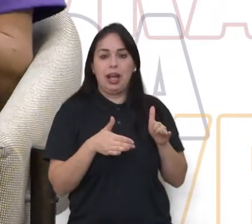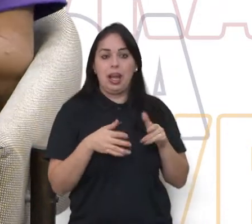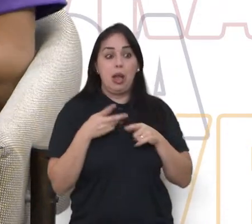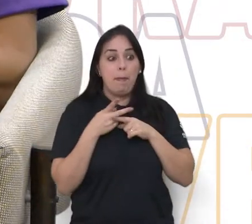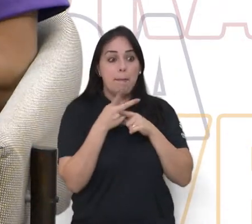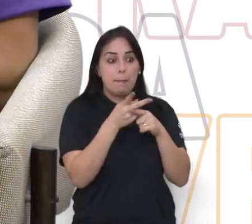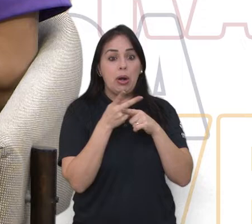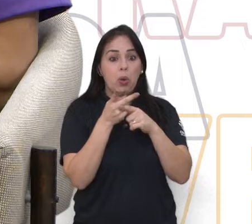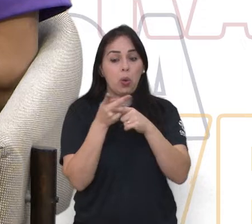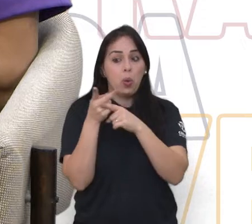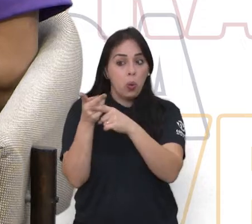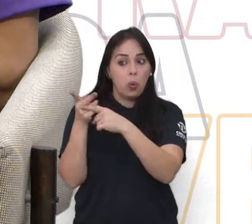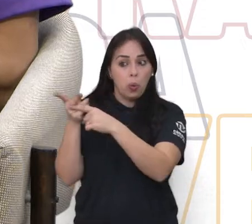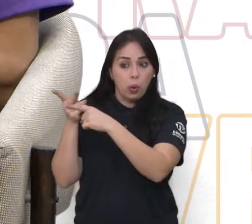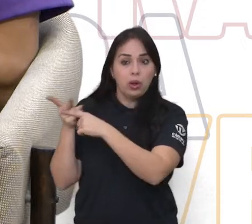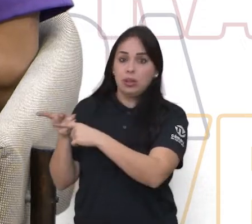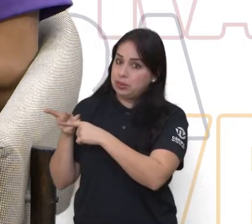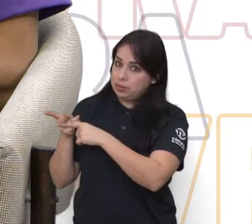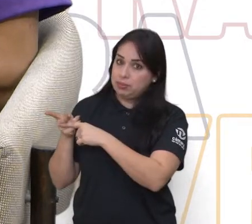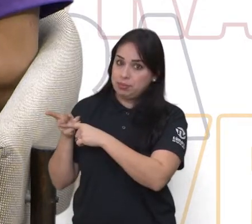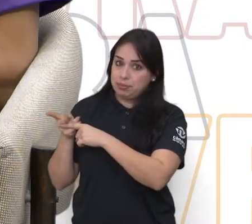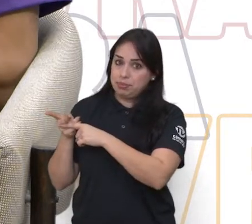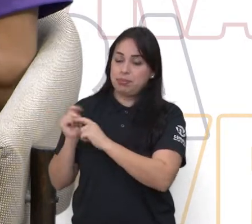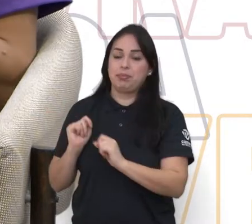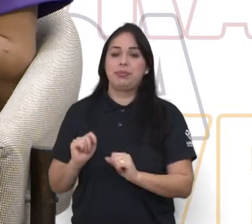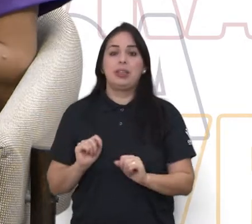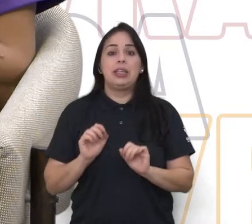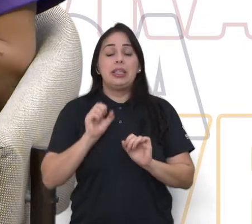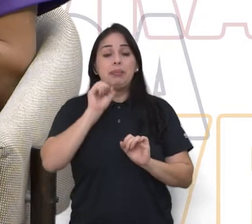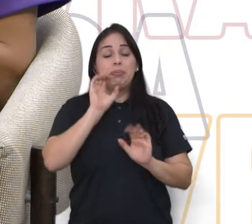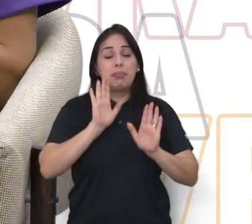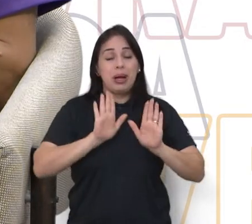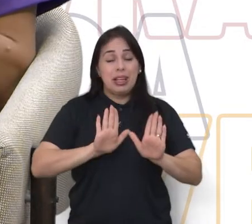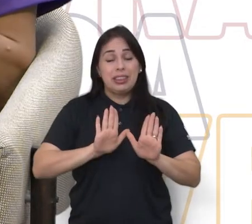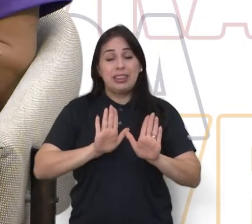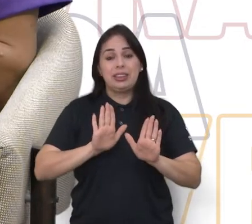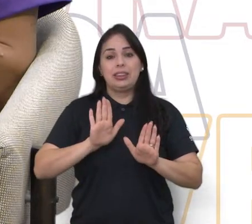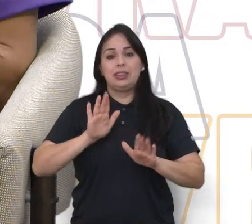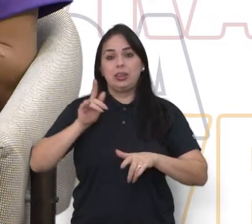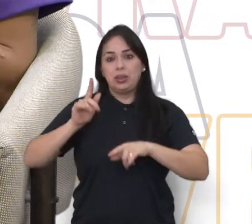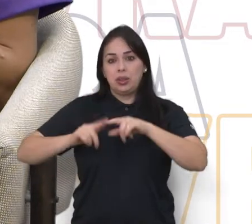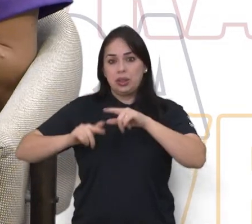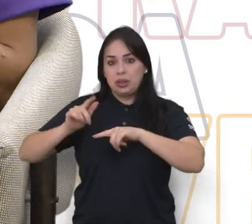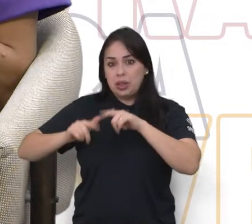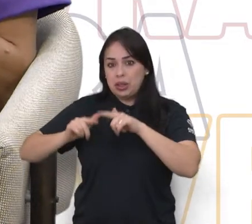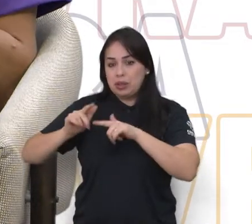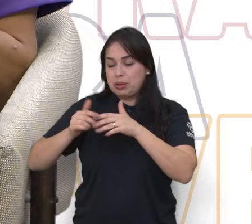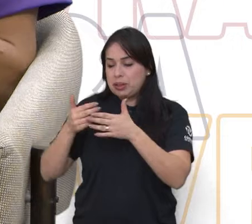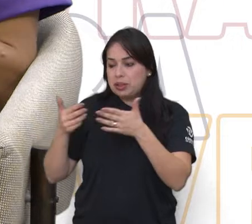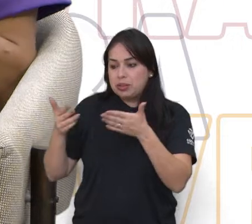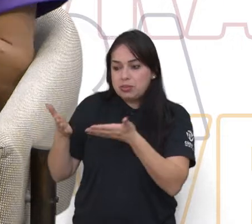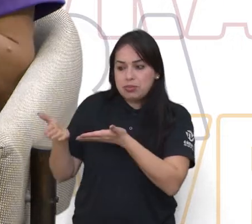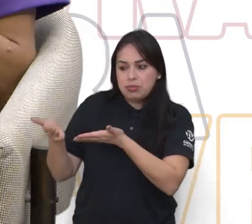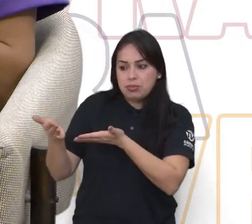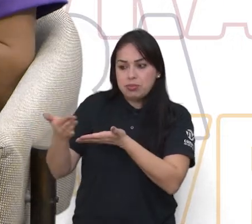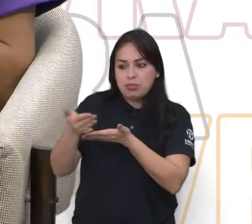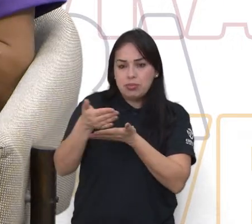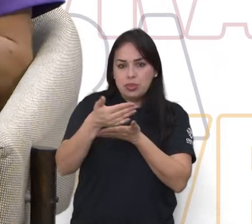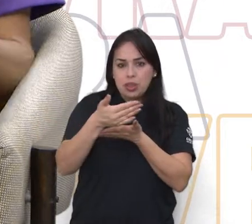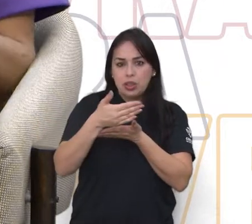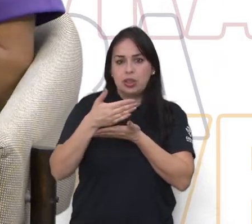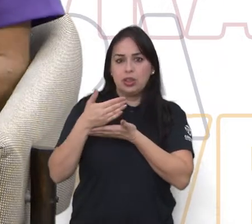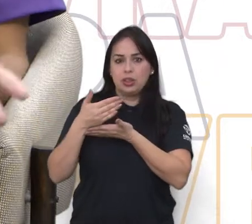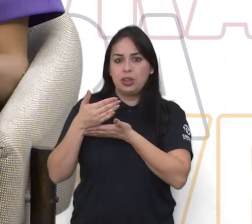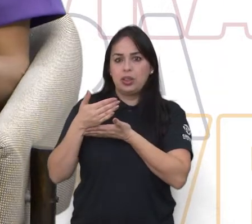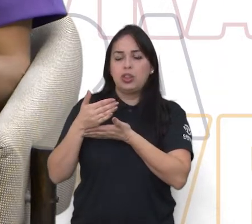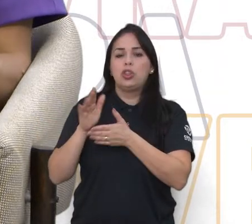aonde eu vou encontrar esse material, né? Mas geralmente os materiais são coletados junto aos agentes ambientais